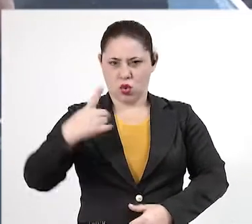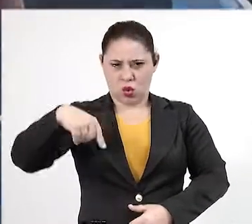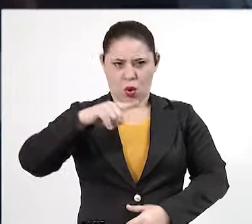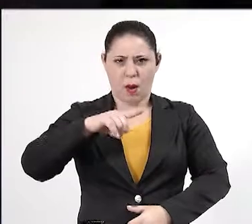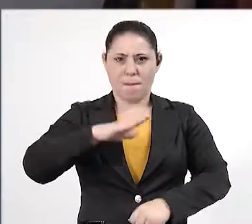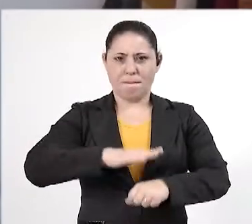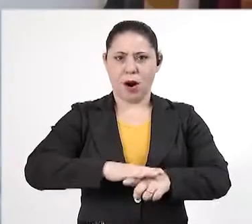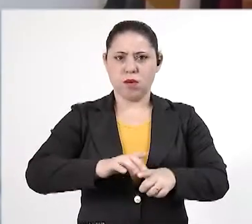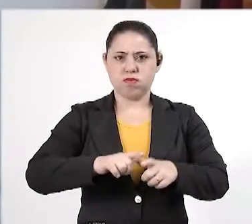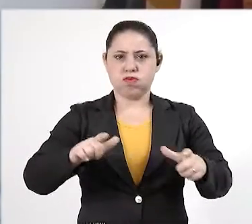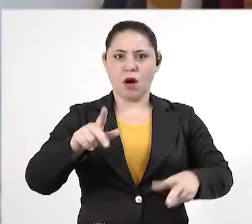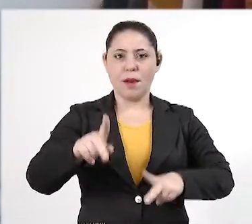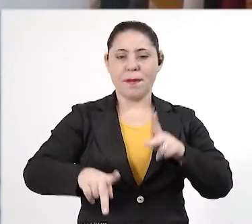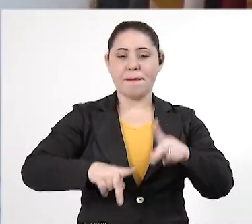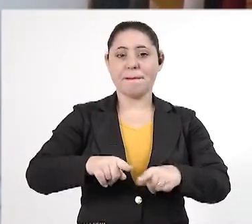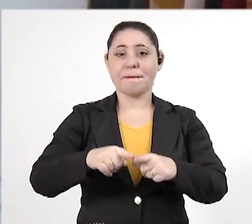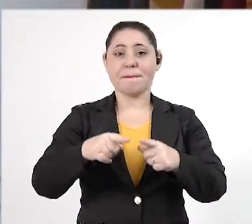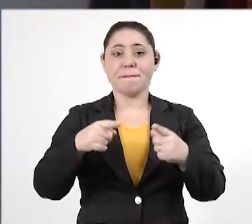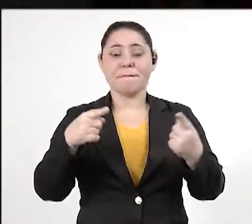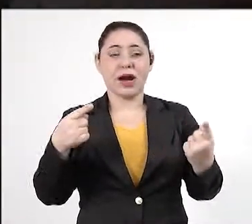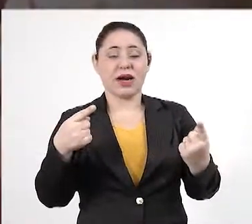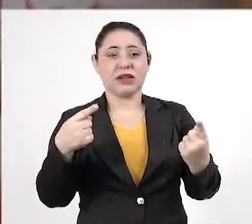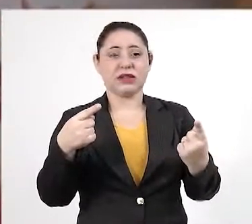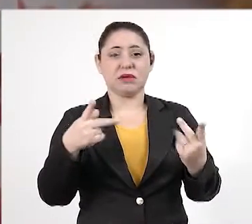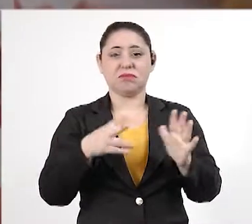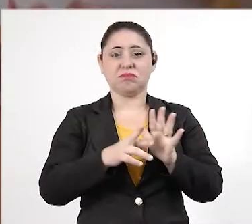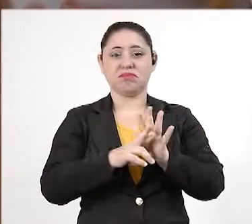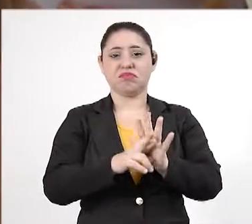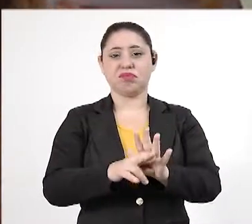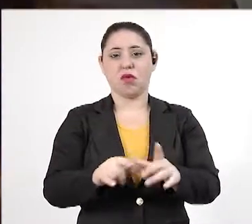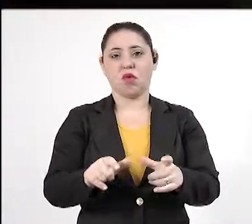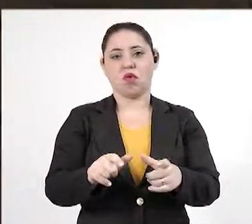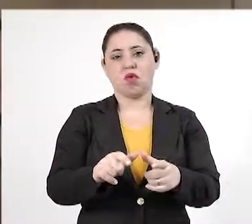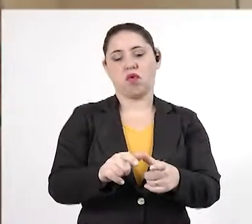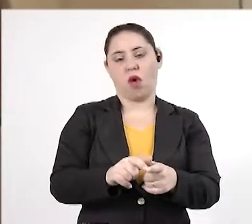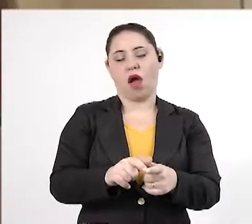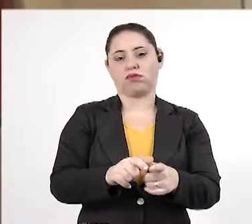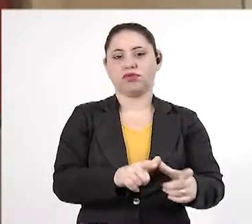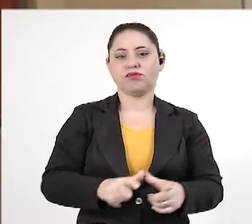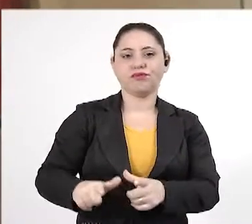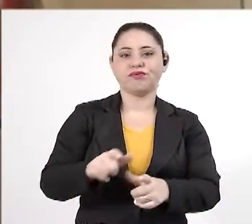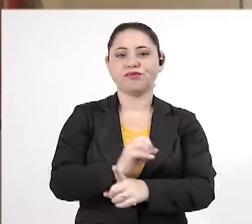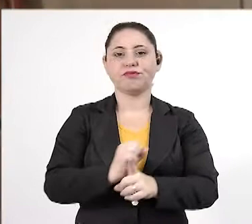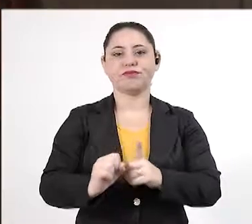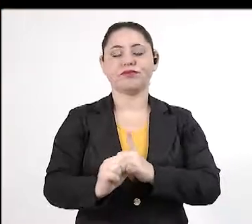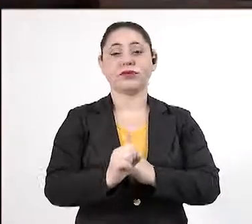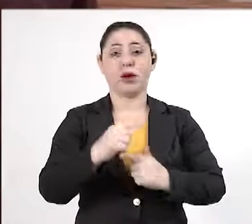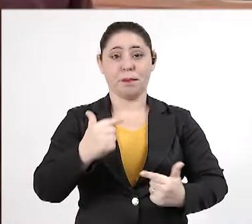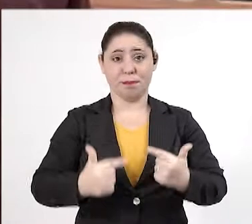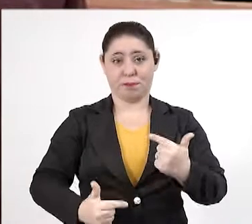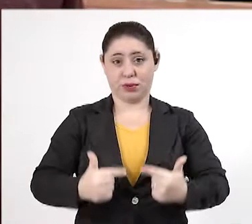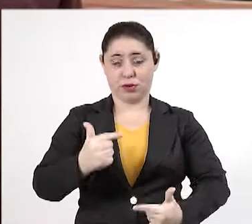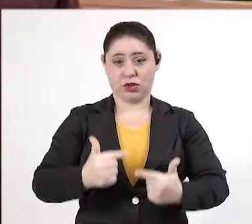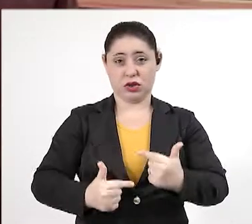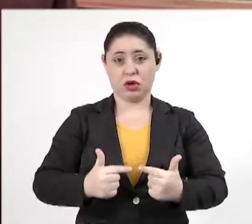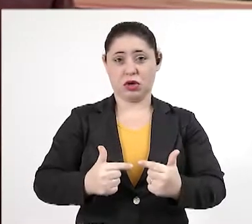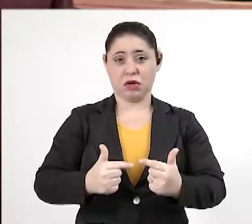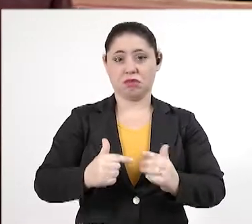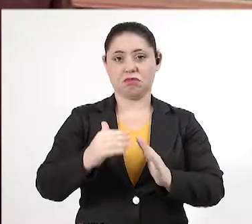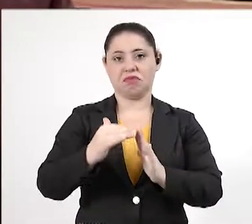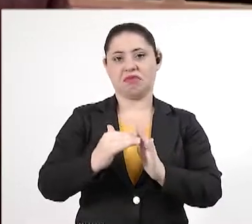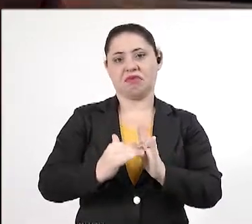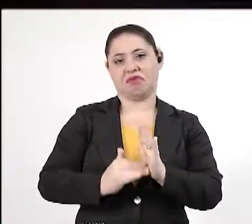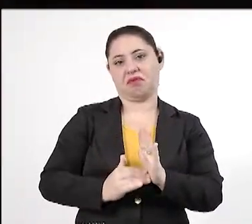Somos maioria da população, mas estamos subrepresentadas em vários setores da sociedade. Na política,